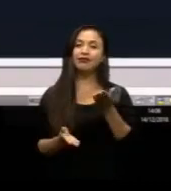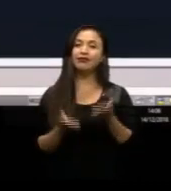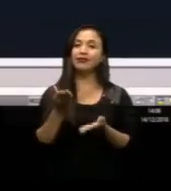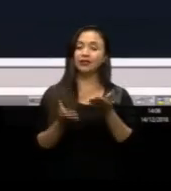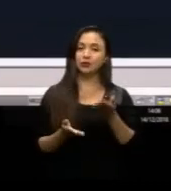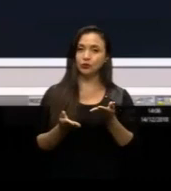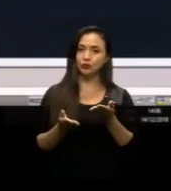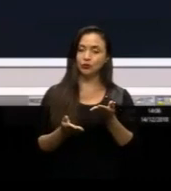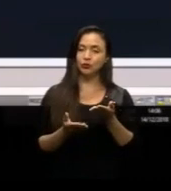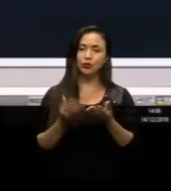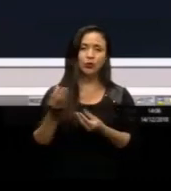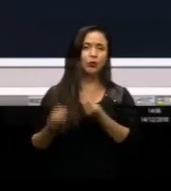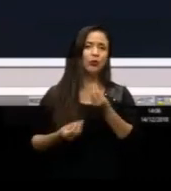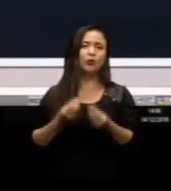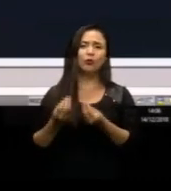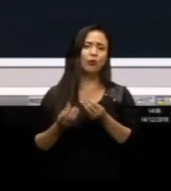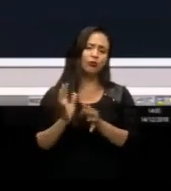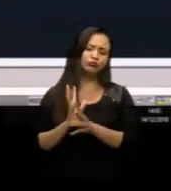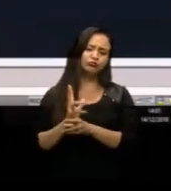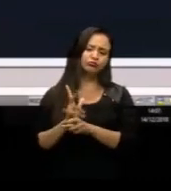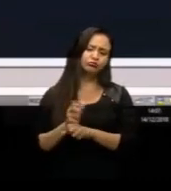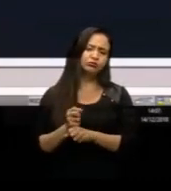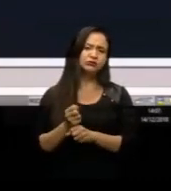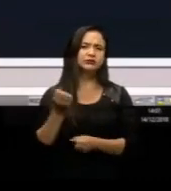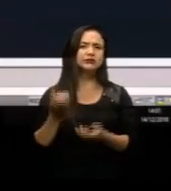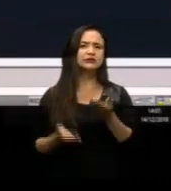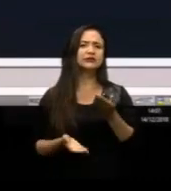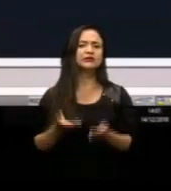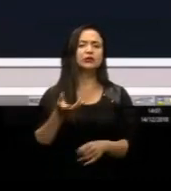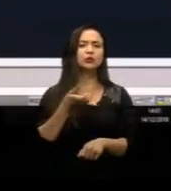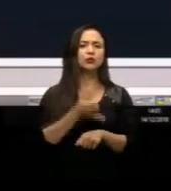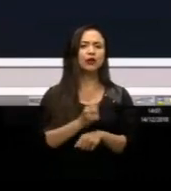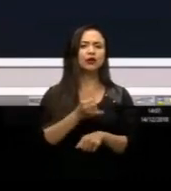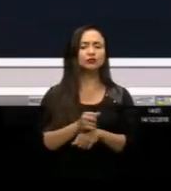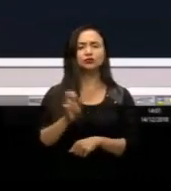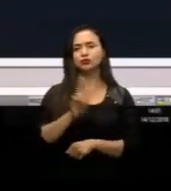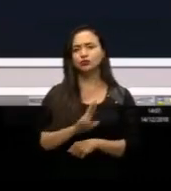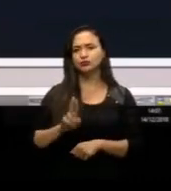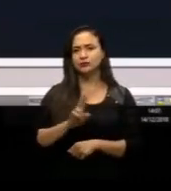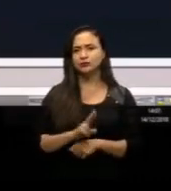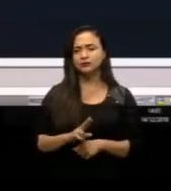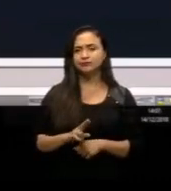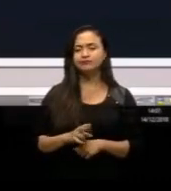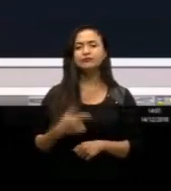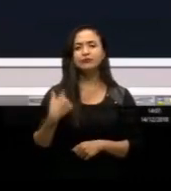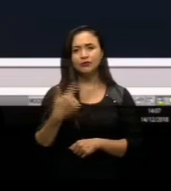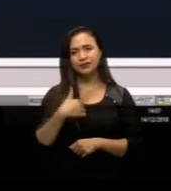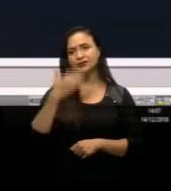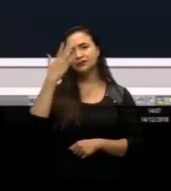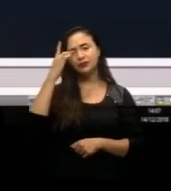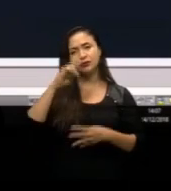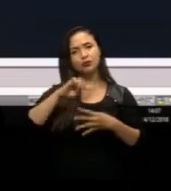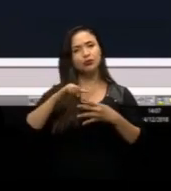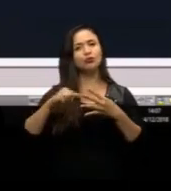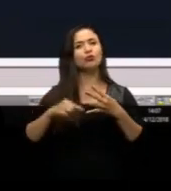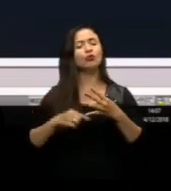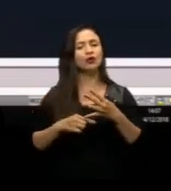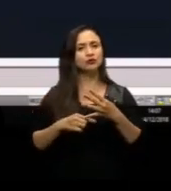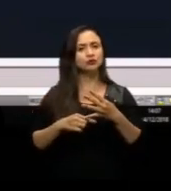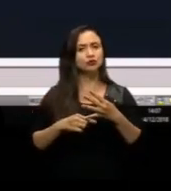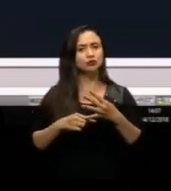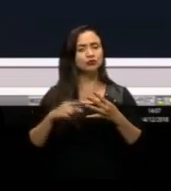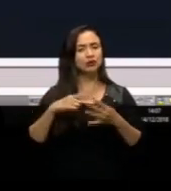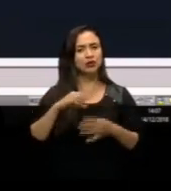em quilo. Como que a gente vai calcular o quilo de aço utilizado? A gente sabe que são 4 barras de 8 com 2